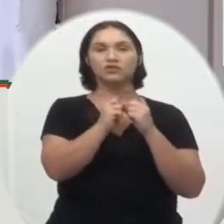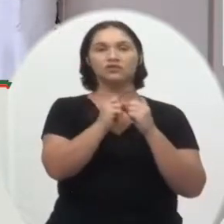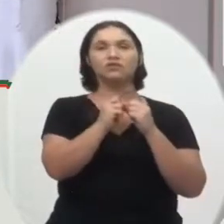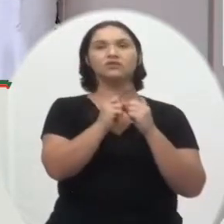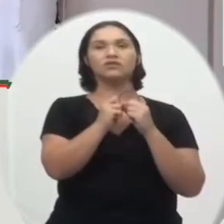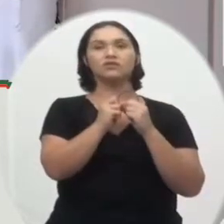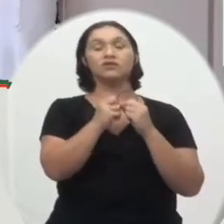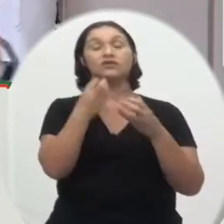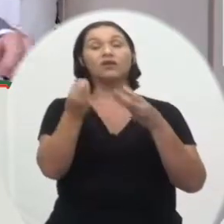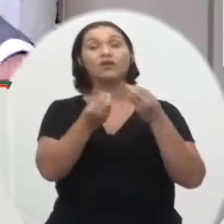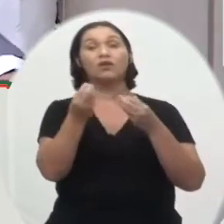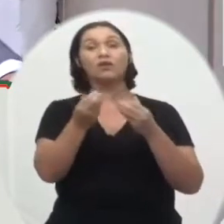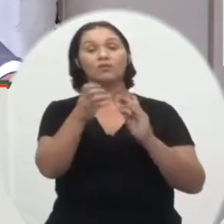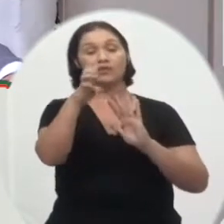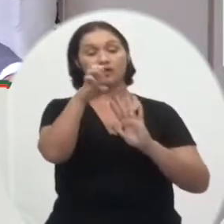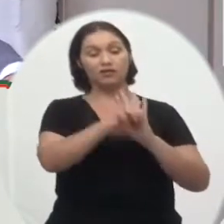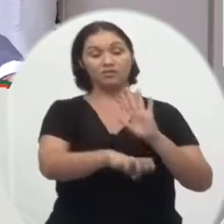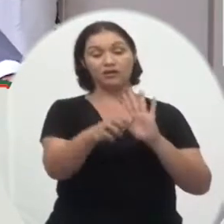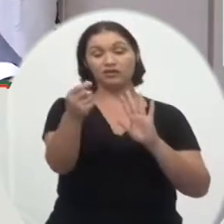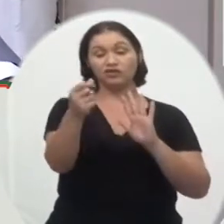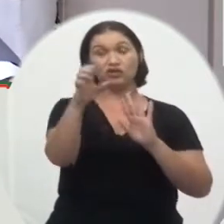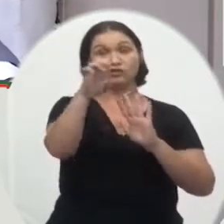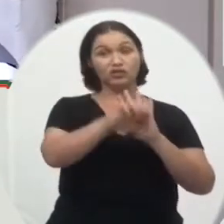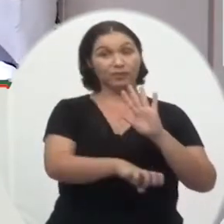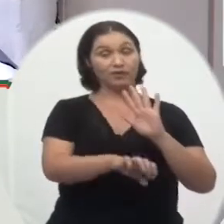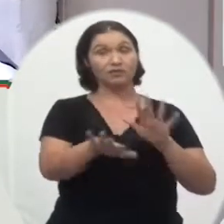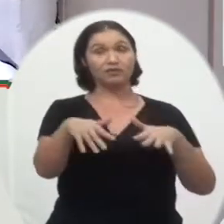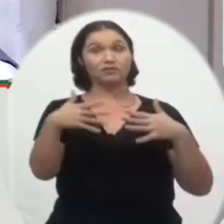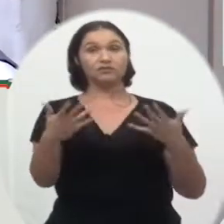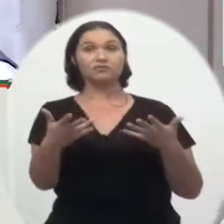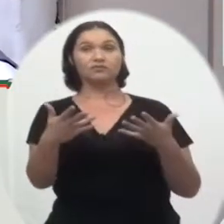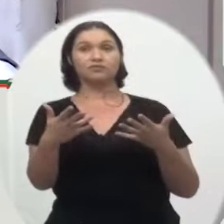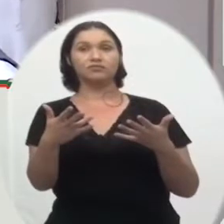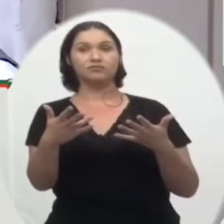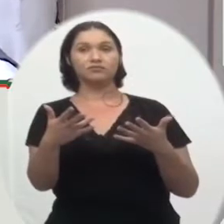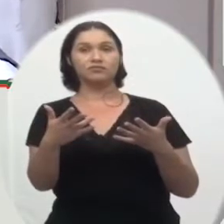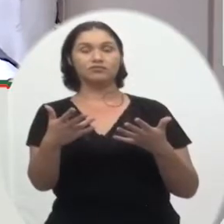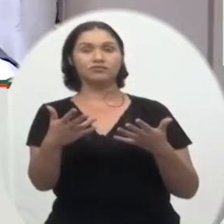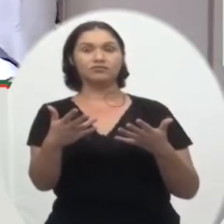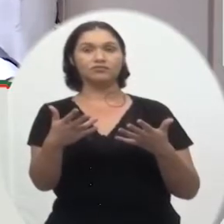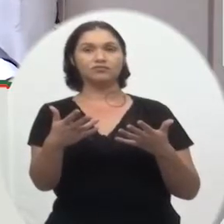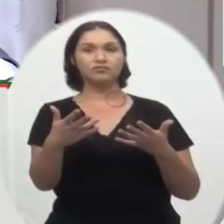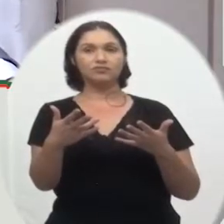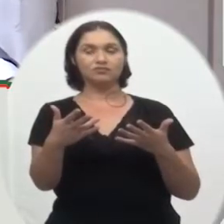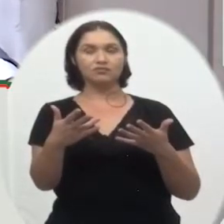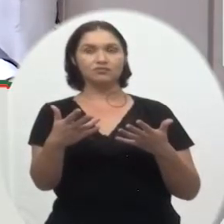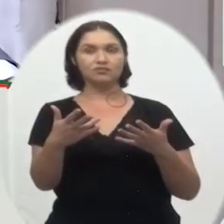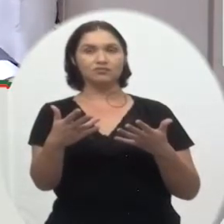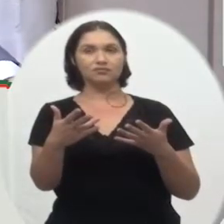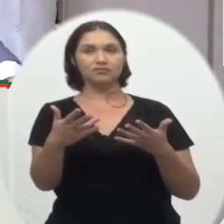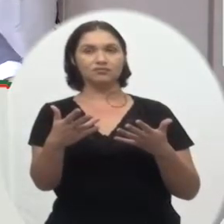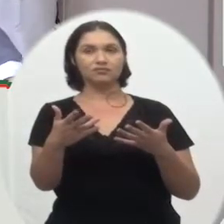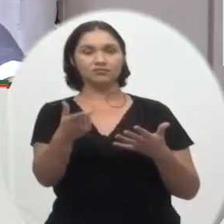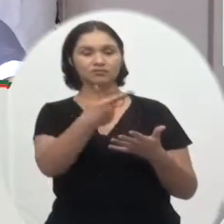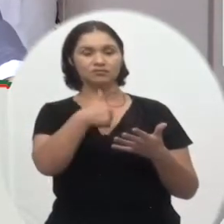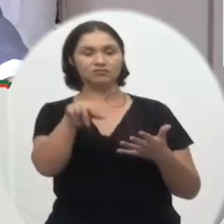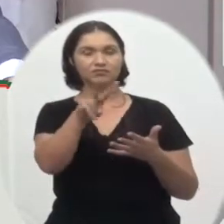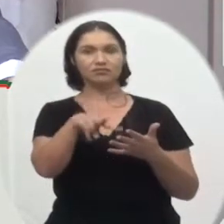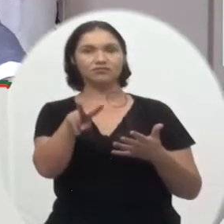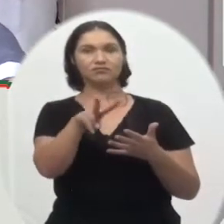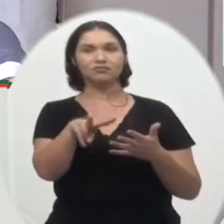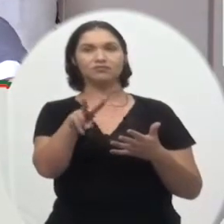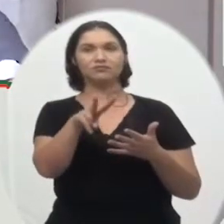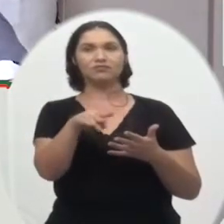é proveniente de emendas. E a sua maioria intermediada por essa casa,